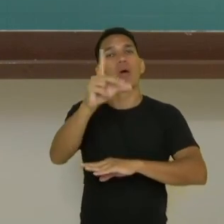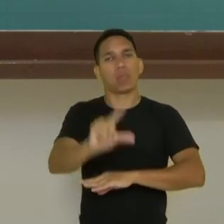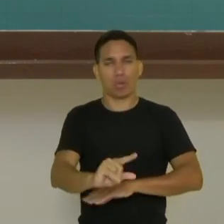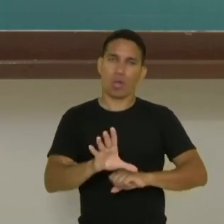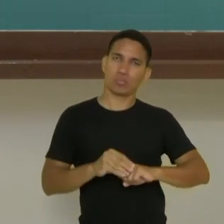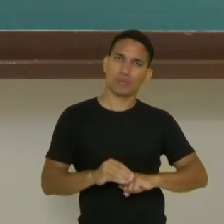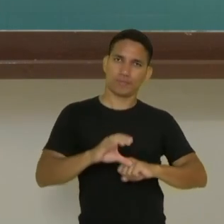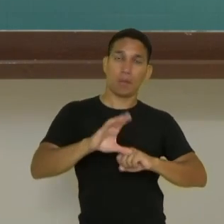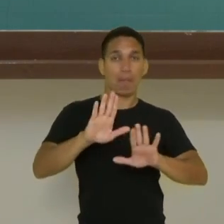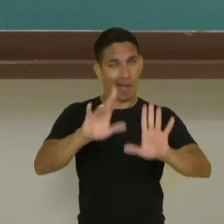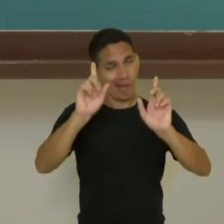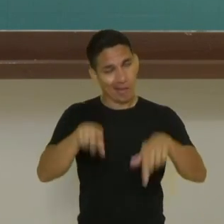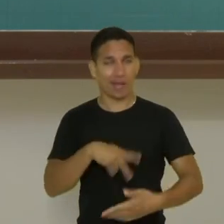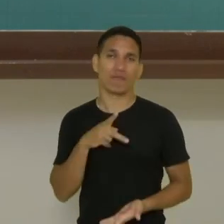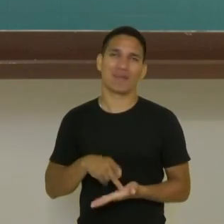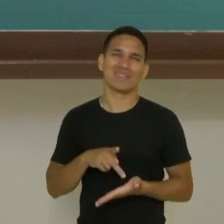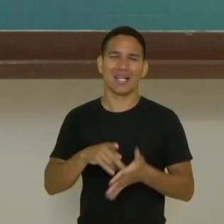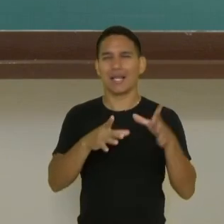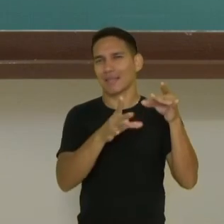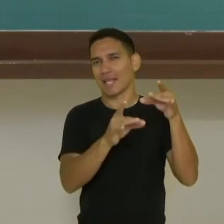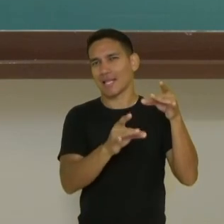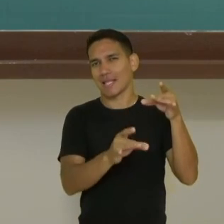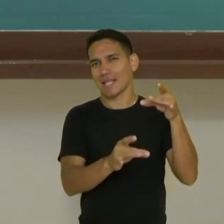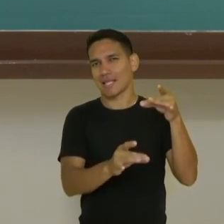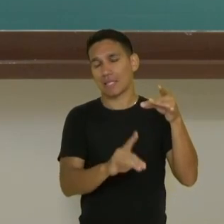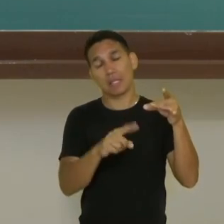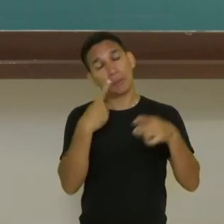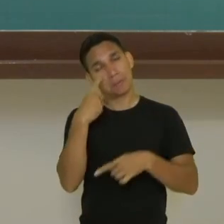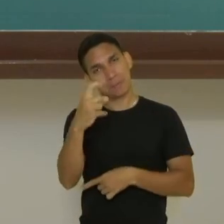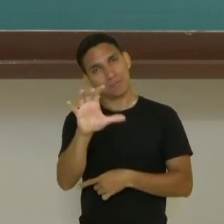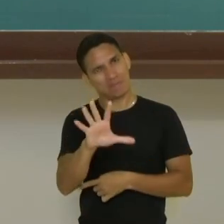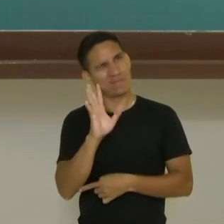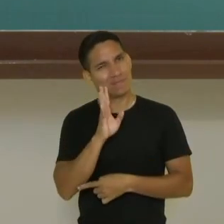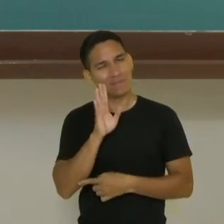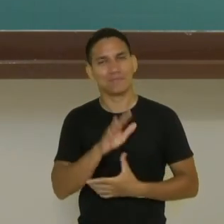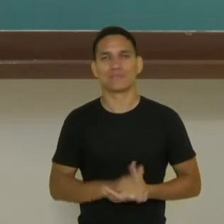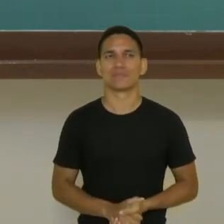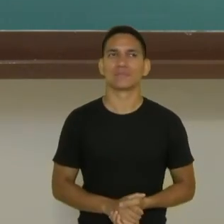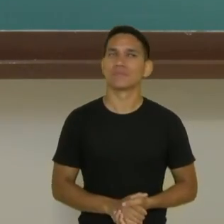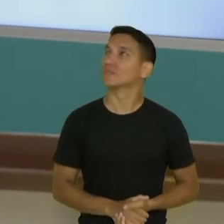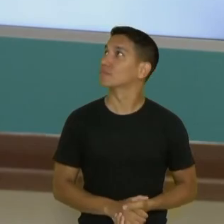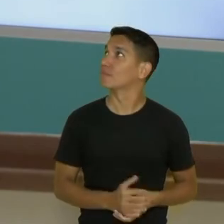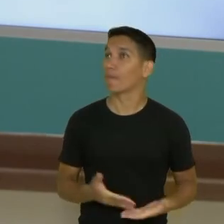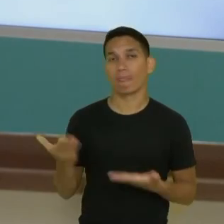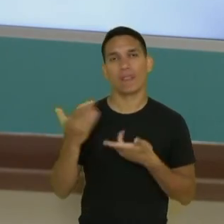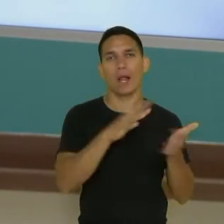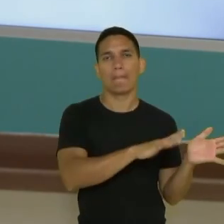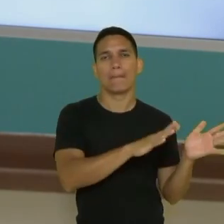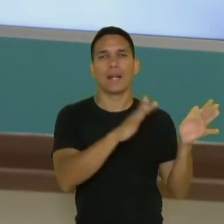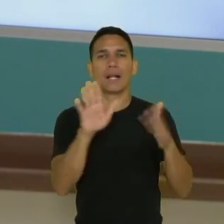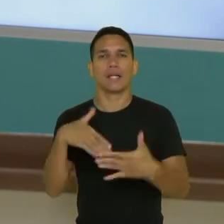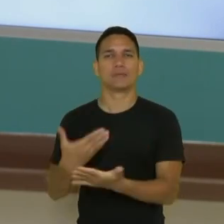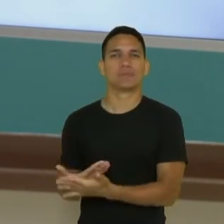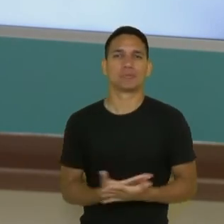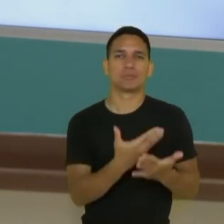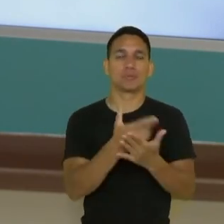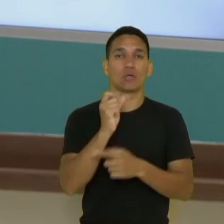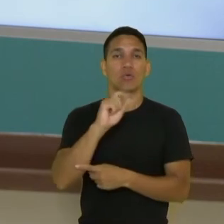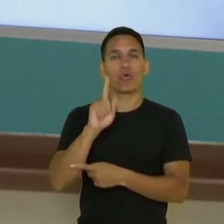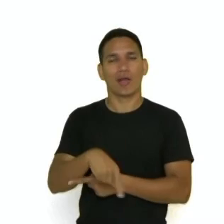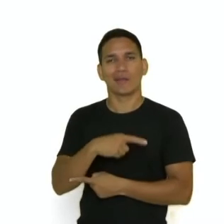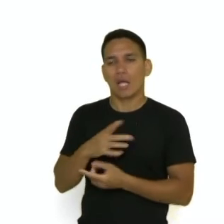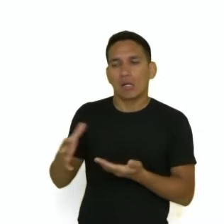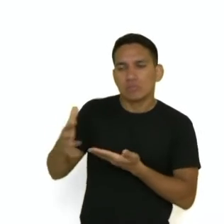Mas, de fato, é uma questão muito, muito complexa e muitíssimo interessante. Legal? Então, na aula de hoje, nós abordamos o conceito